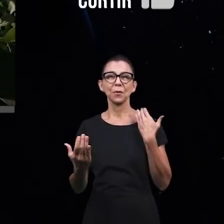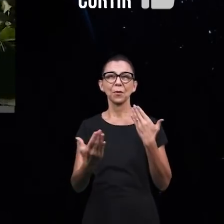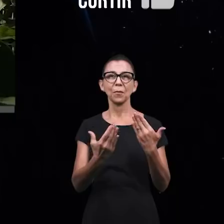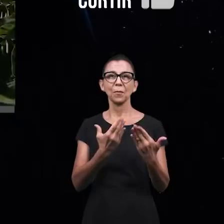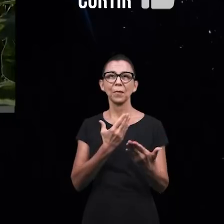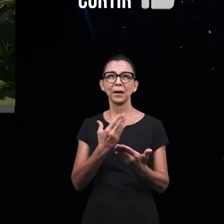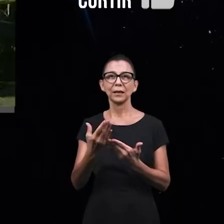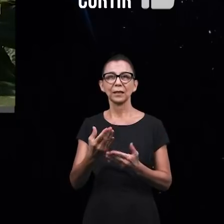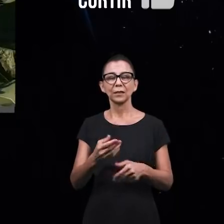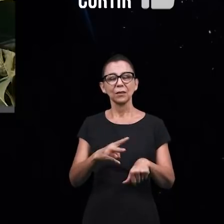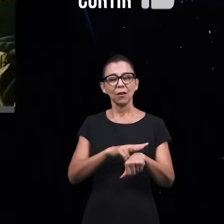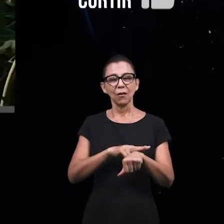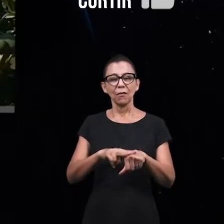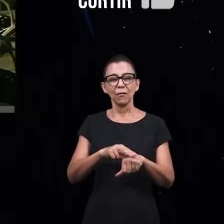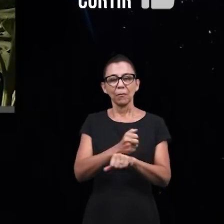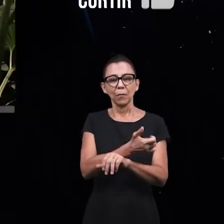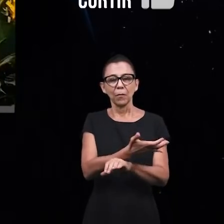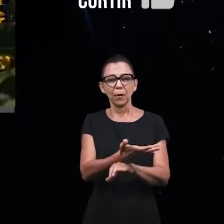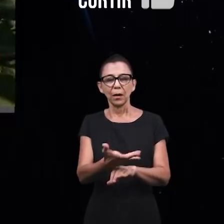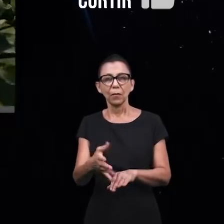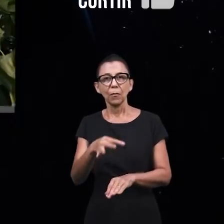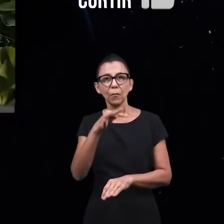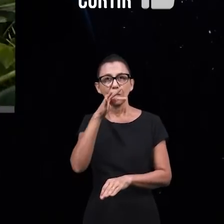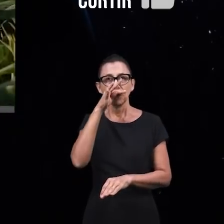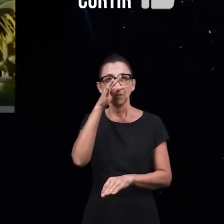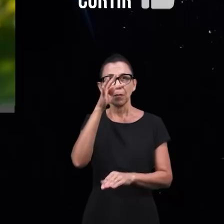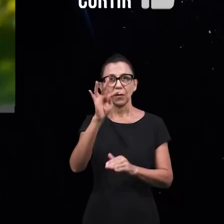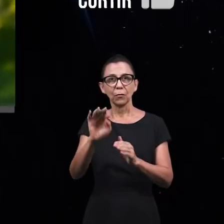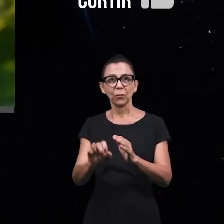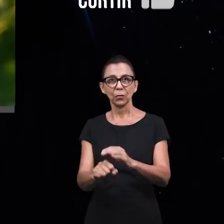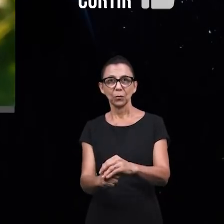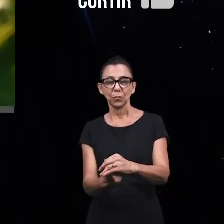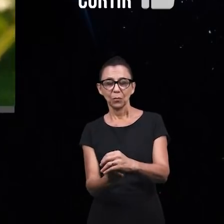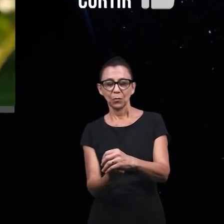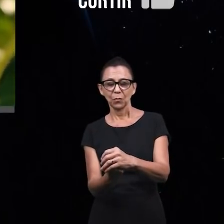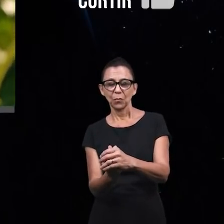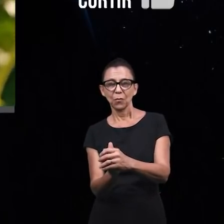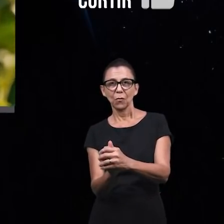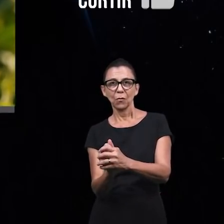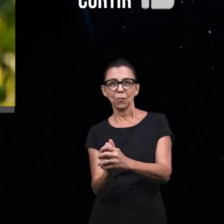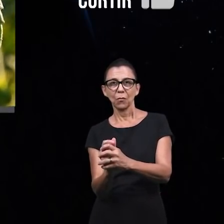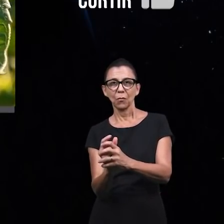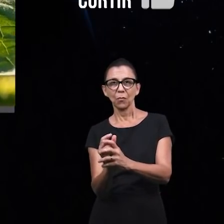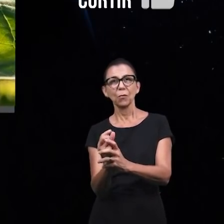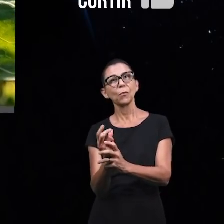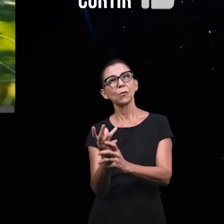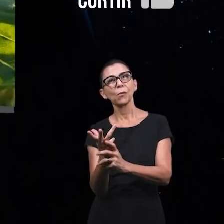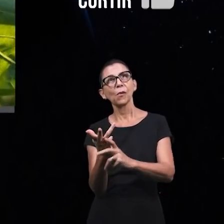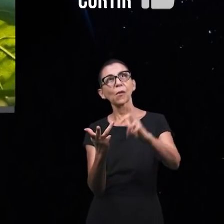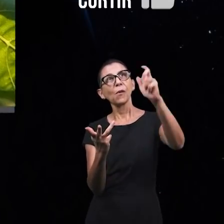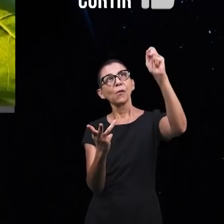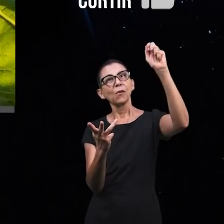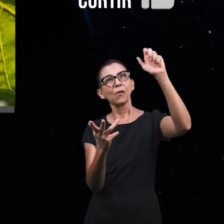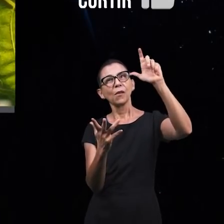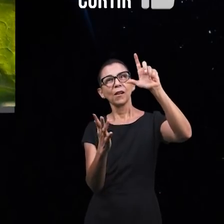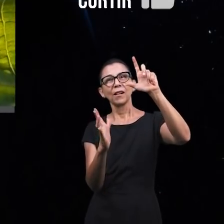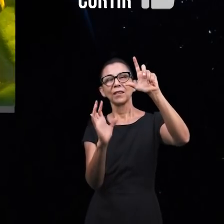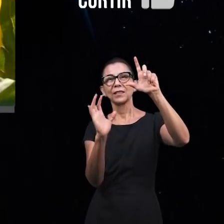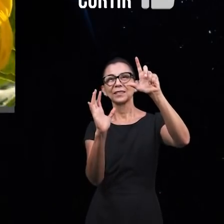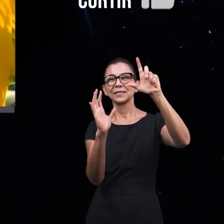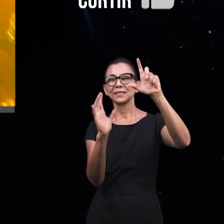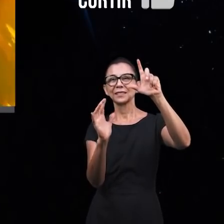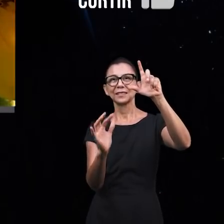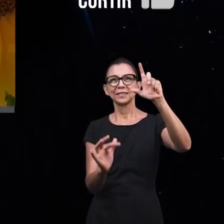desponta para a luz do sol, assim brilhou um dia